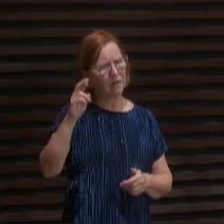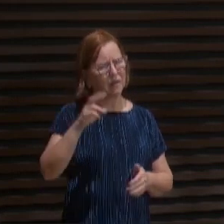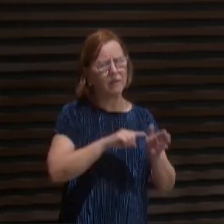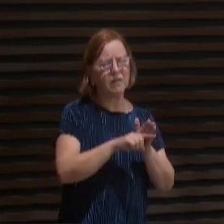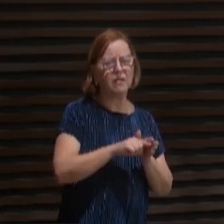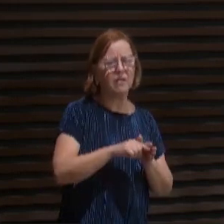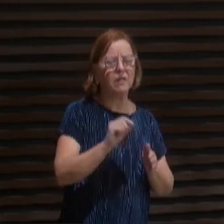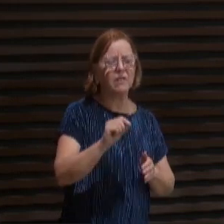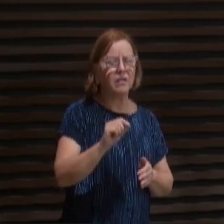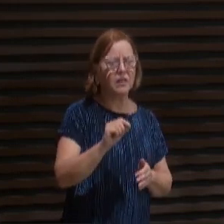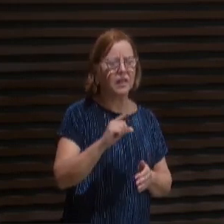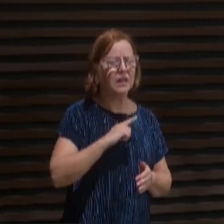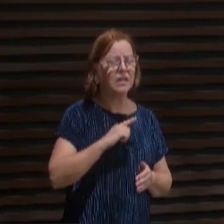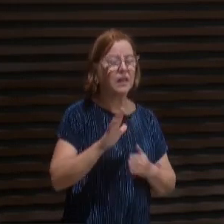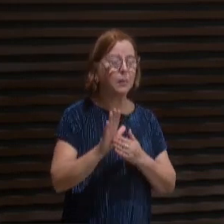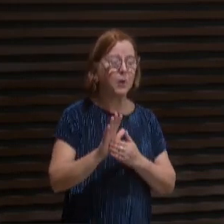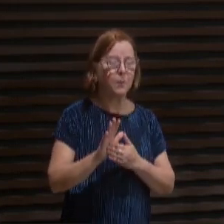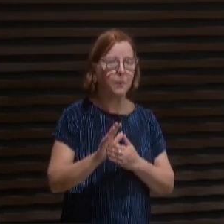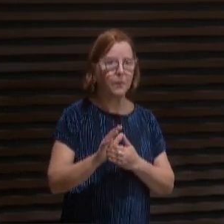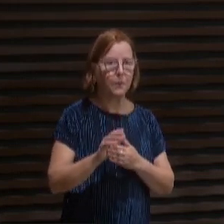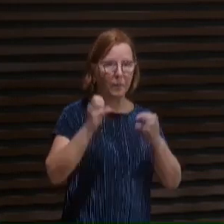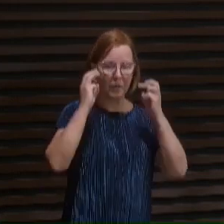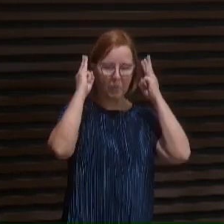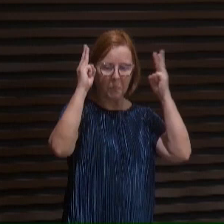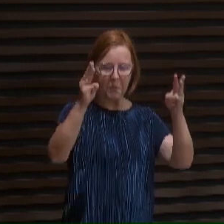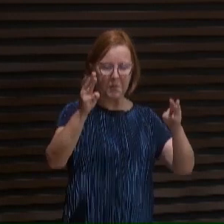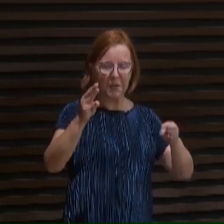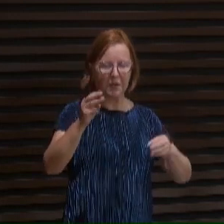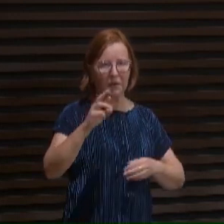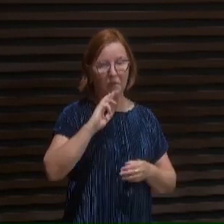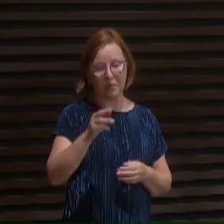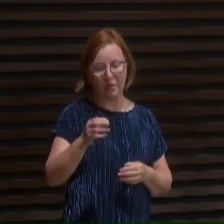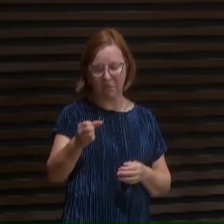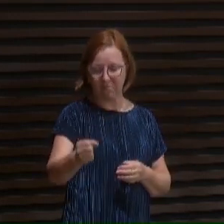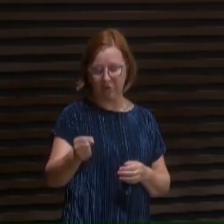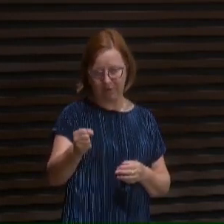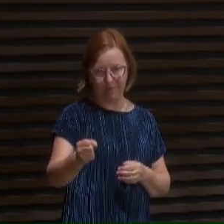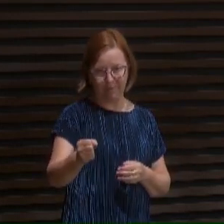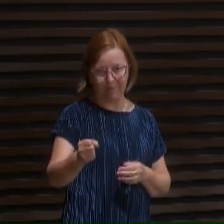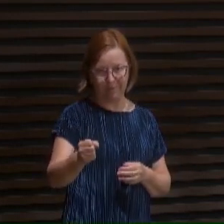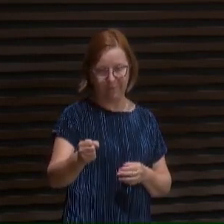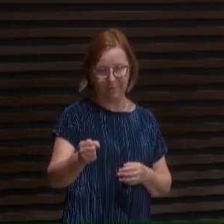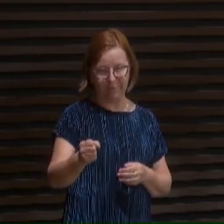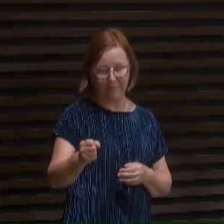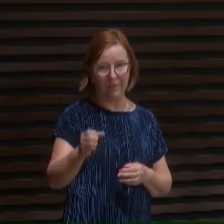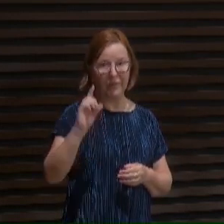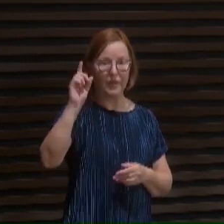mão? Respondeu-lhe: um bordão. Então lhe disse: